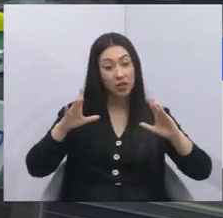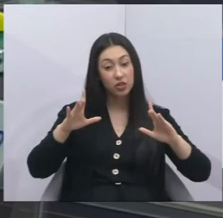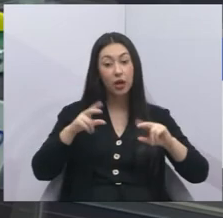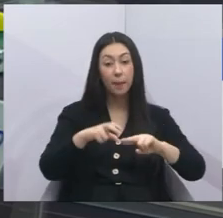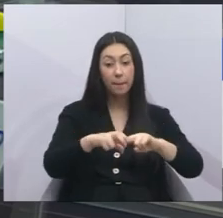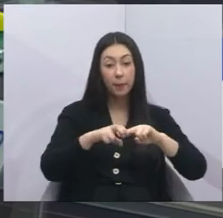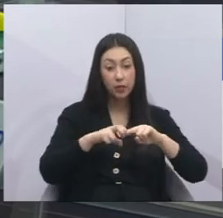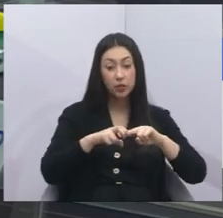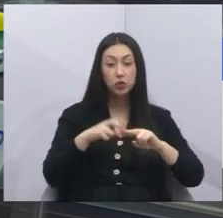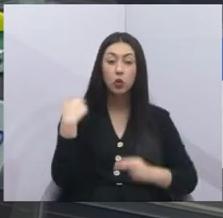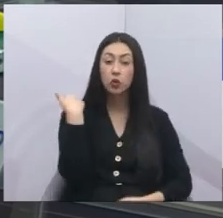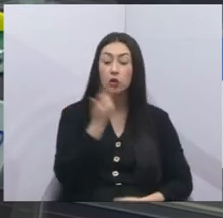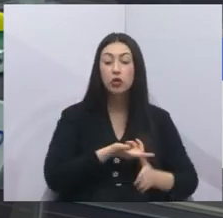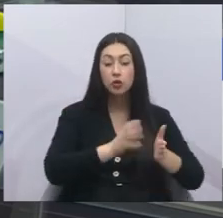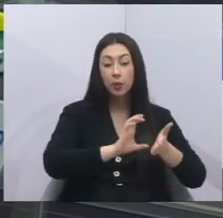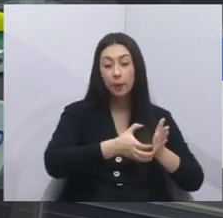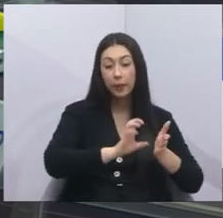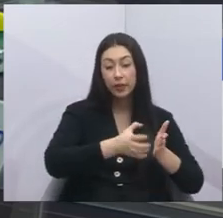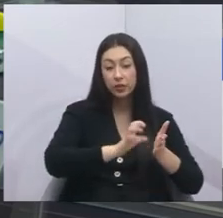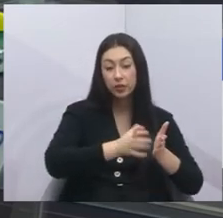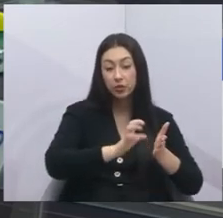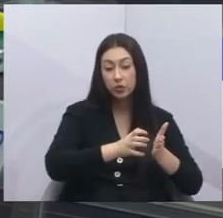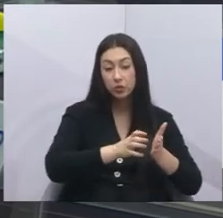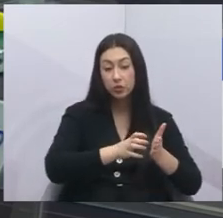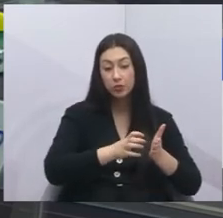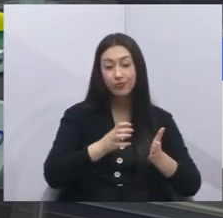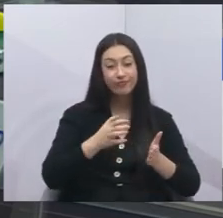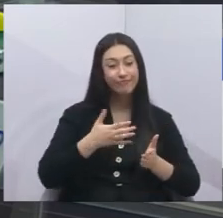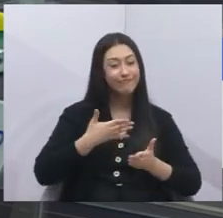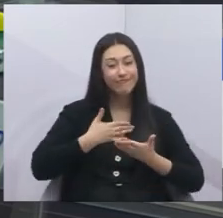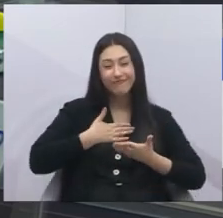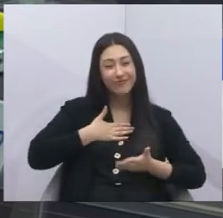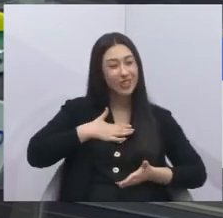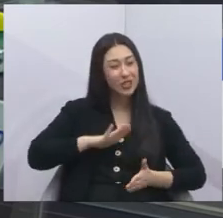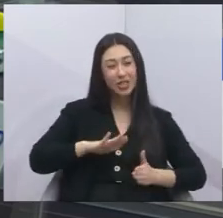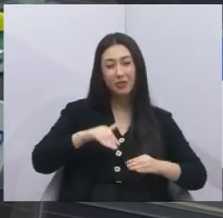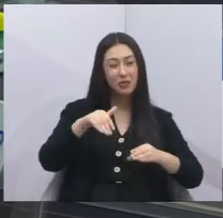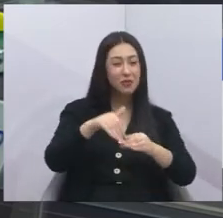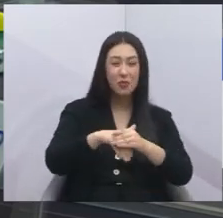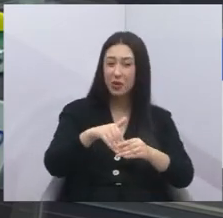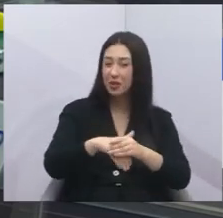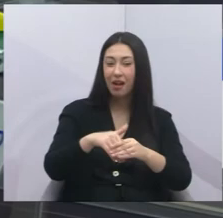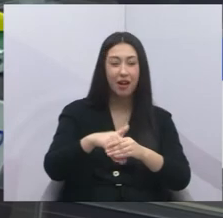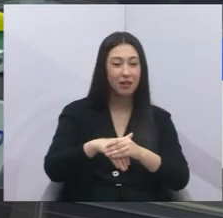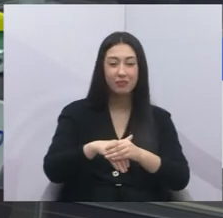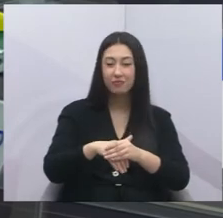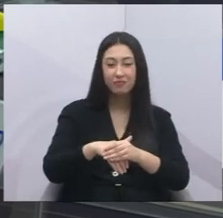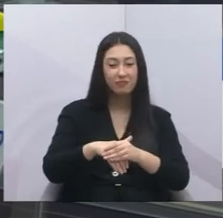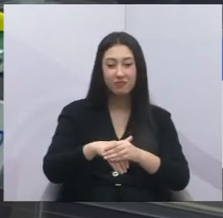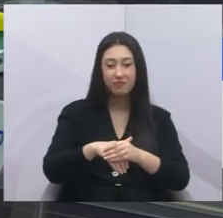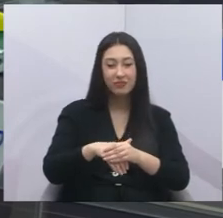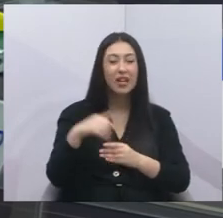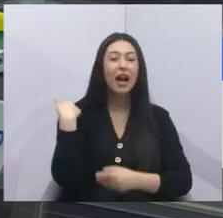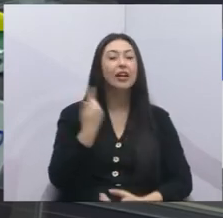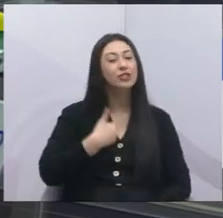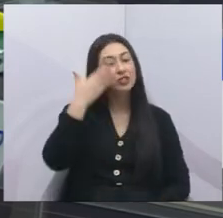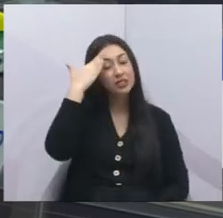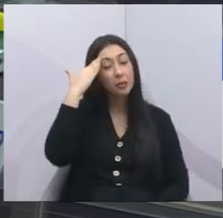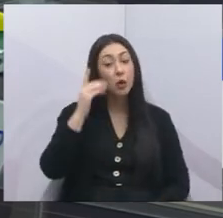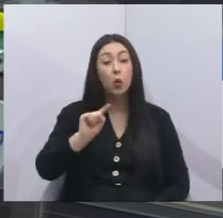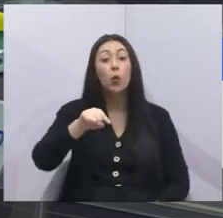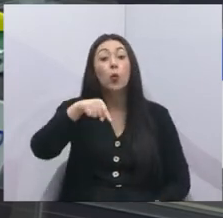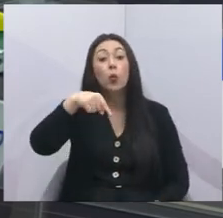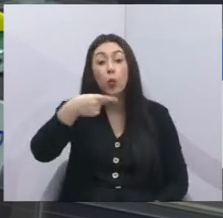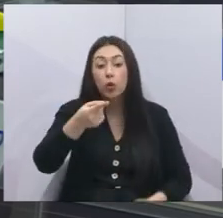isso, nós do Republicanos não nos sentimos confortáveis de estar votando esse projeto. Nós sabemos que o próximo projeto,